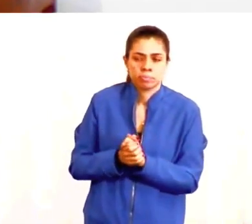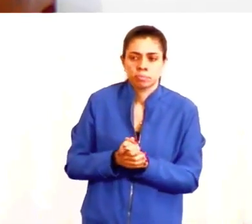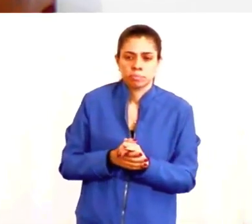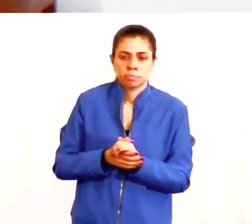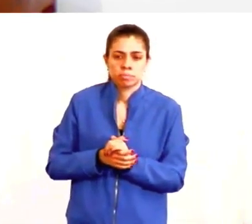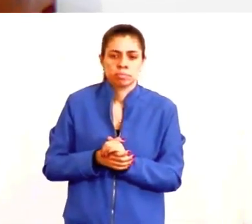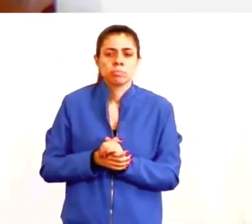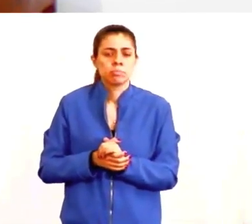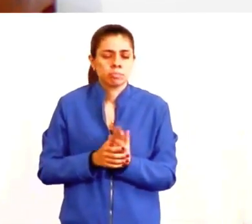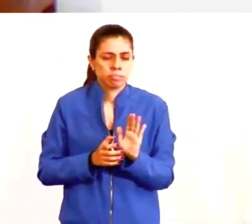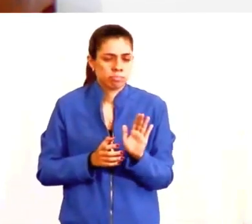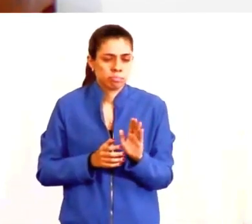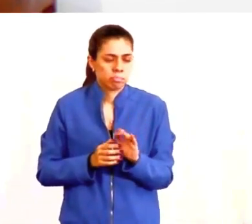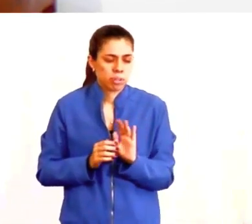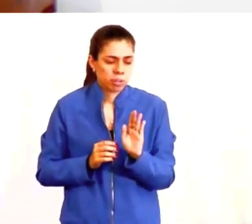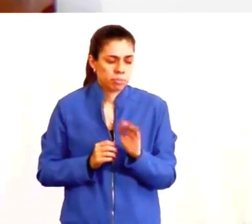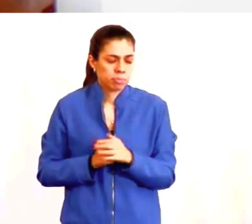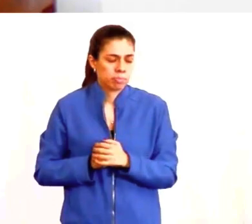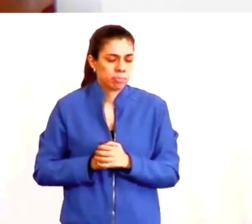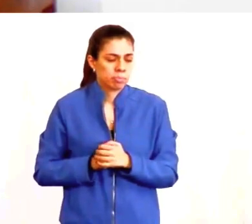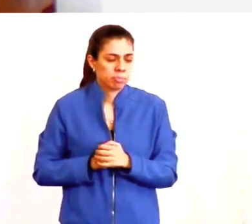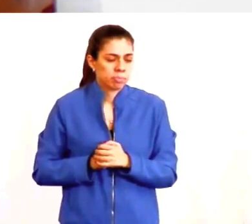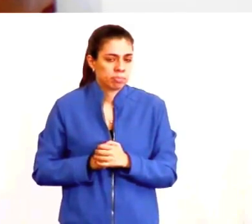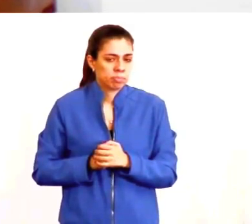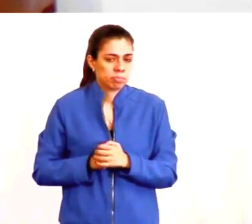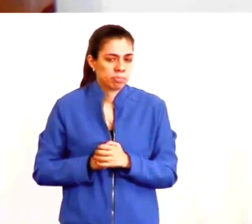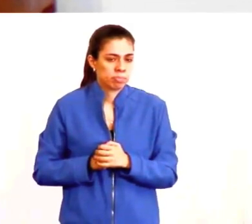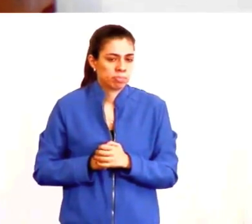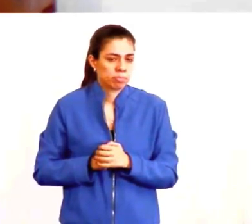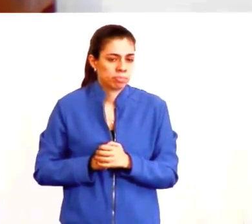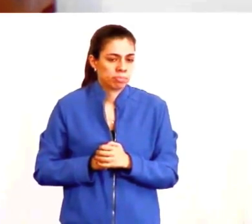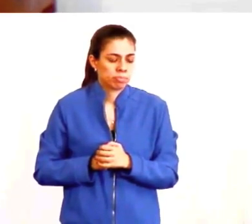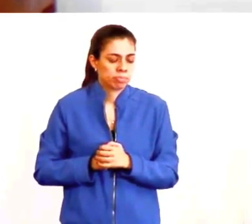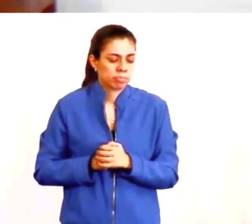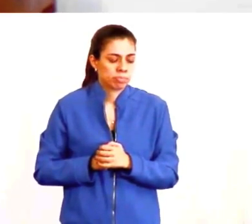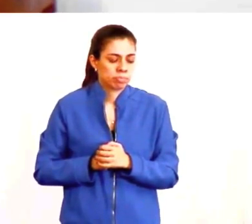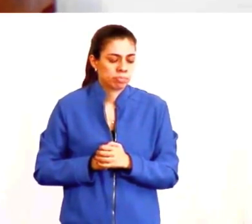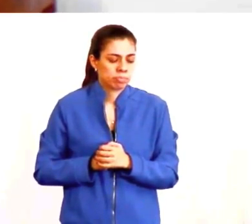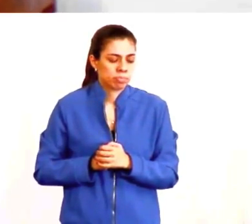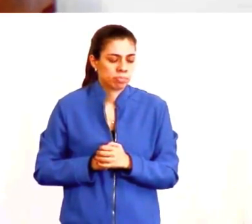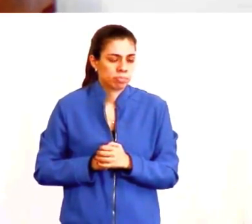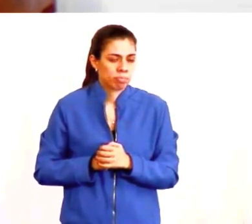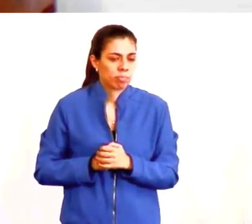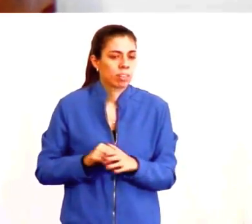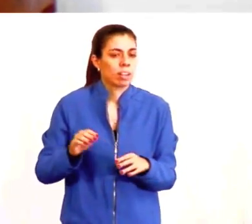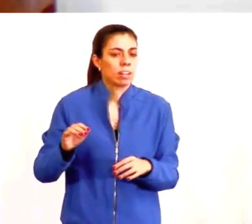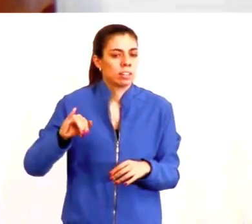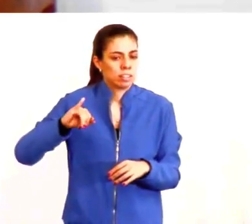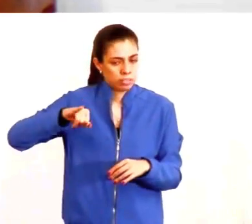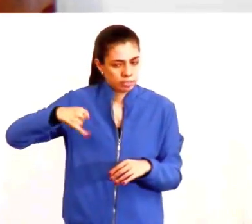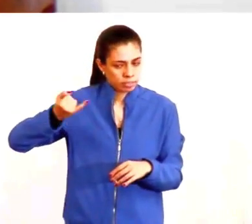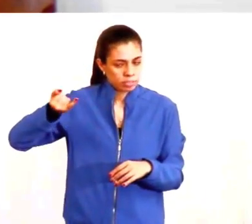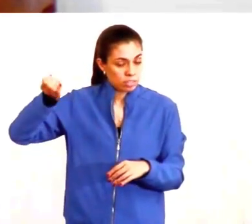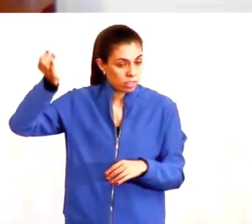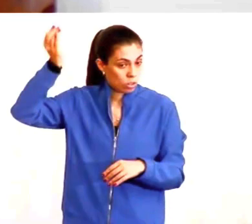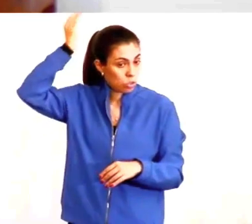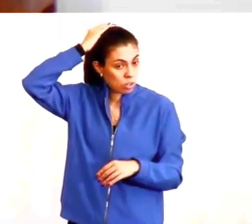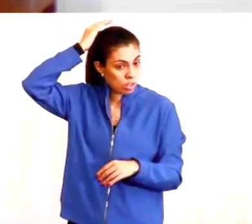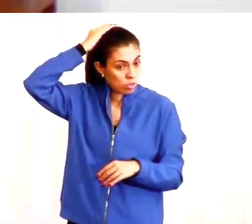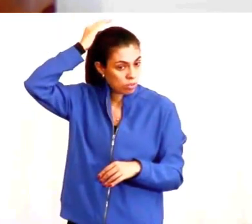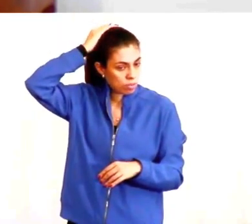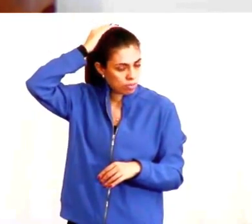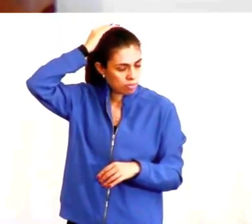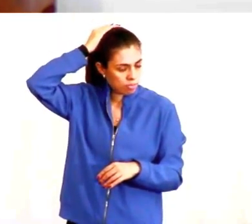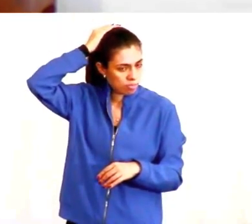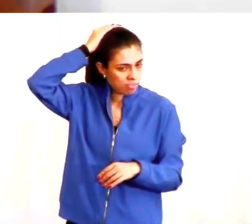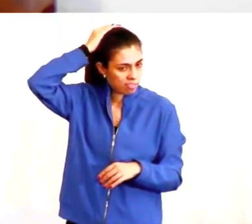sentido visual. A cátedra era um local em que os pergaminhos ficavam em cima.